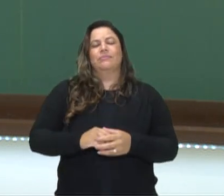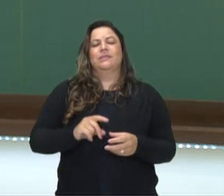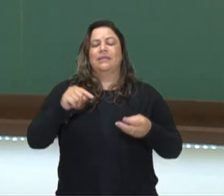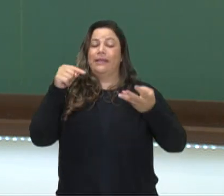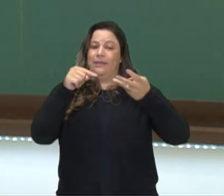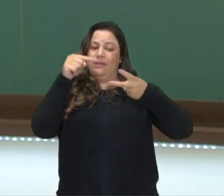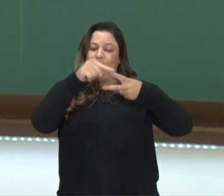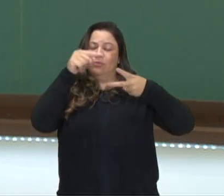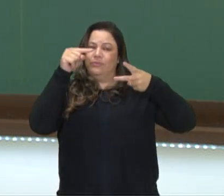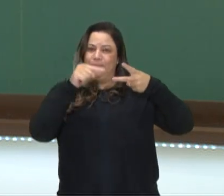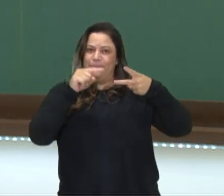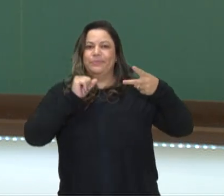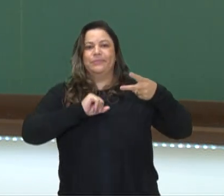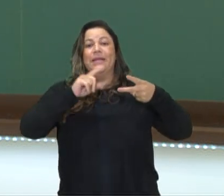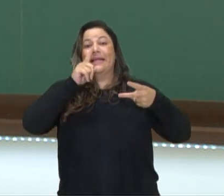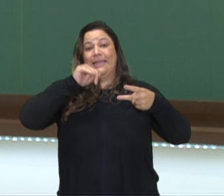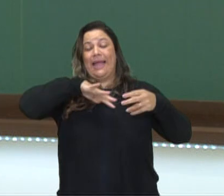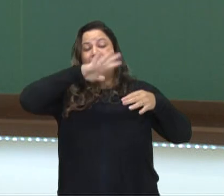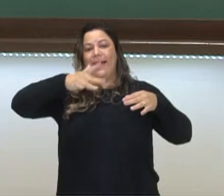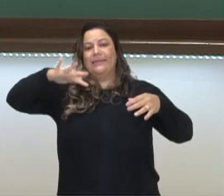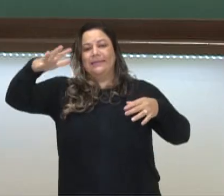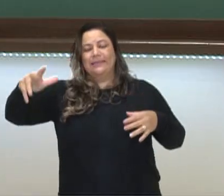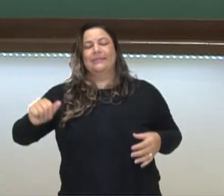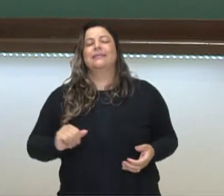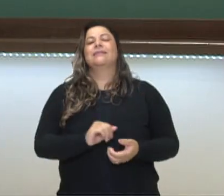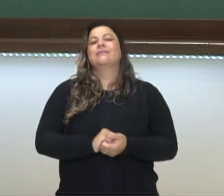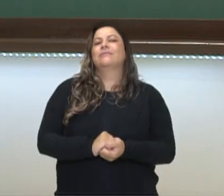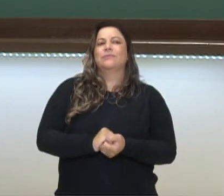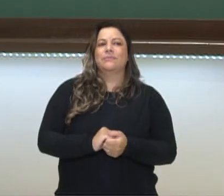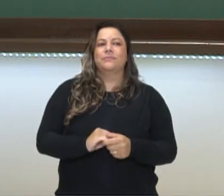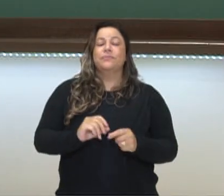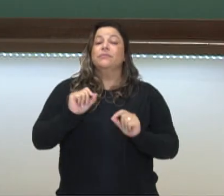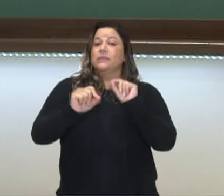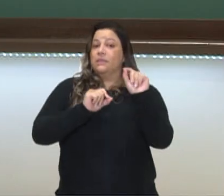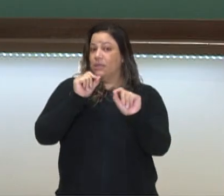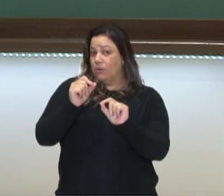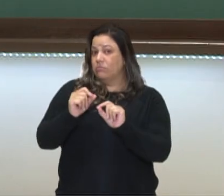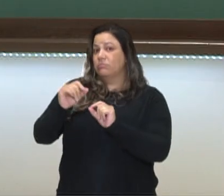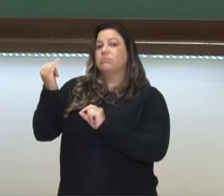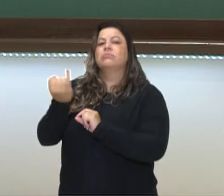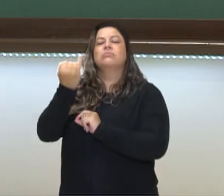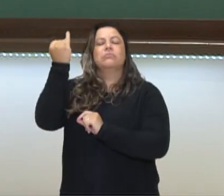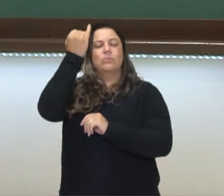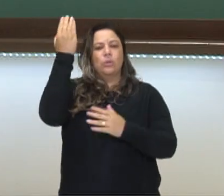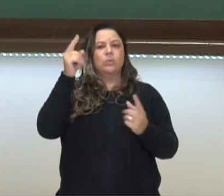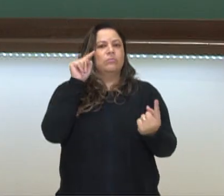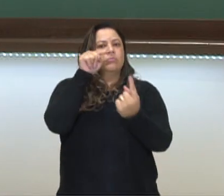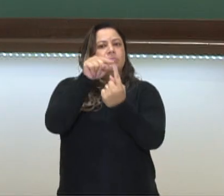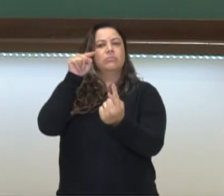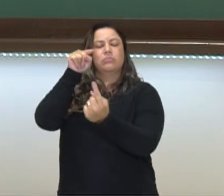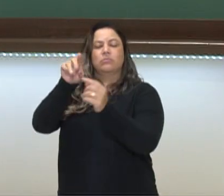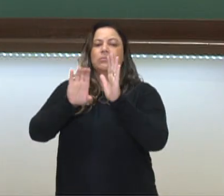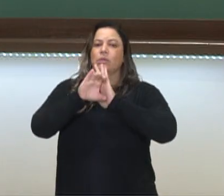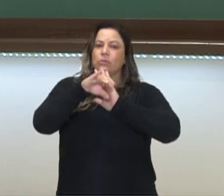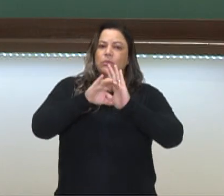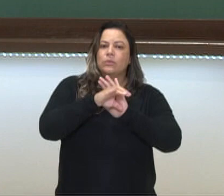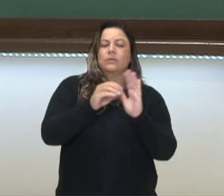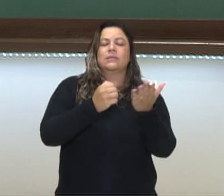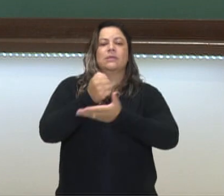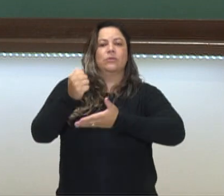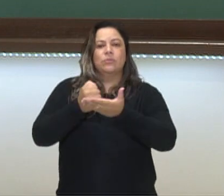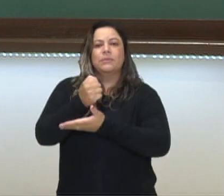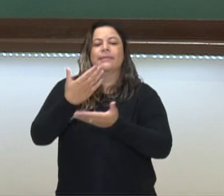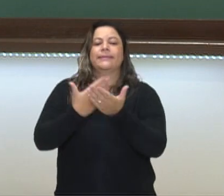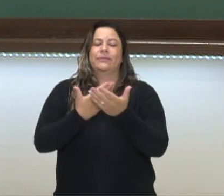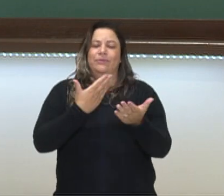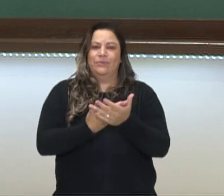Laninha, que ocorrem nas águas do Oceano Pacífico. Porém, é importante que nós possamos definir alguns conceitos básicos aqui para a nossa